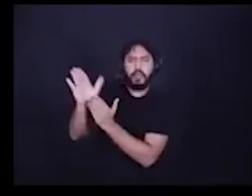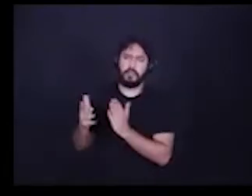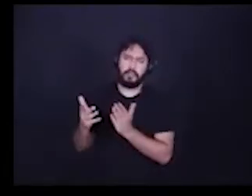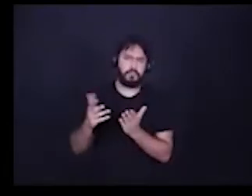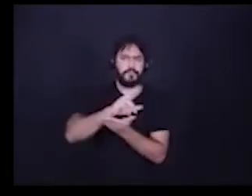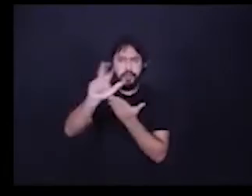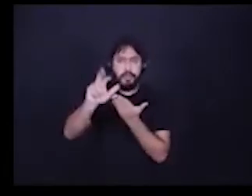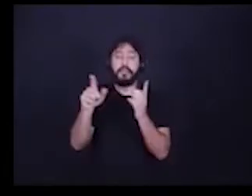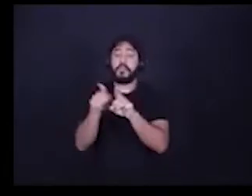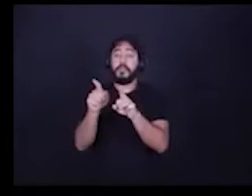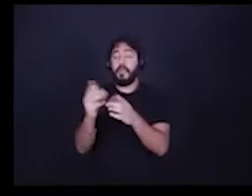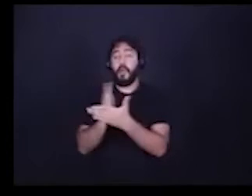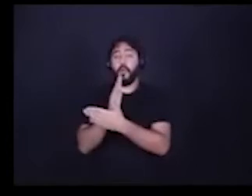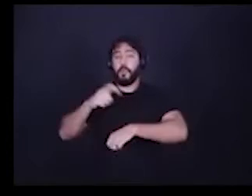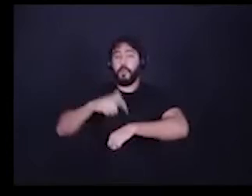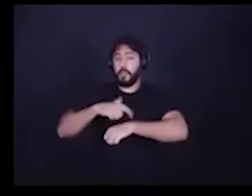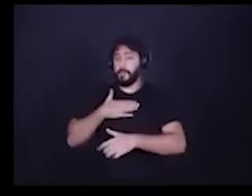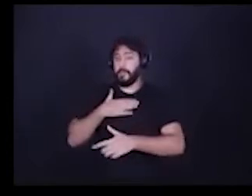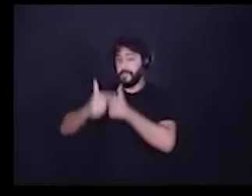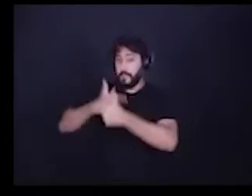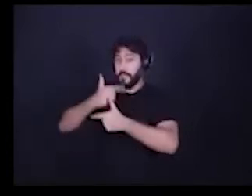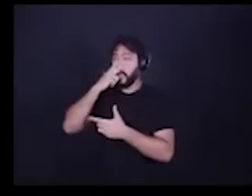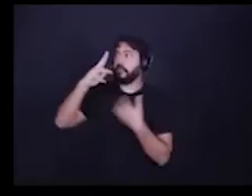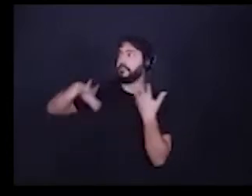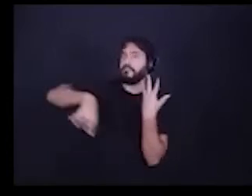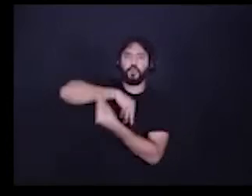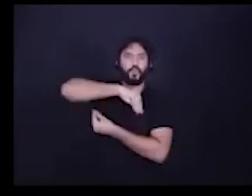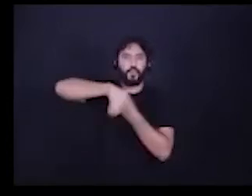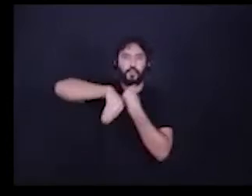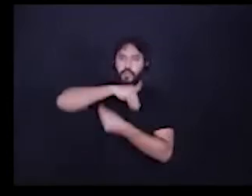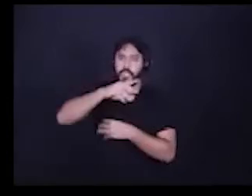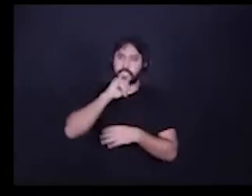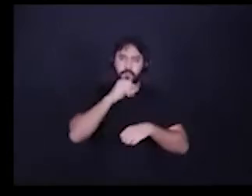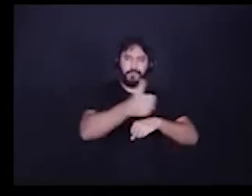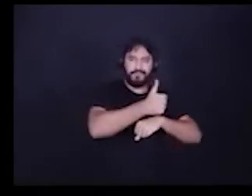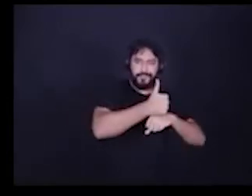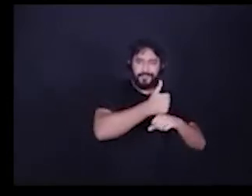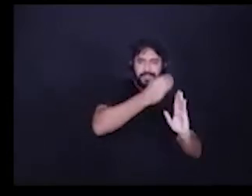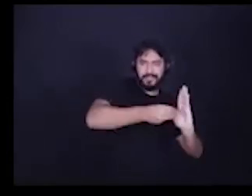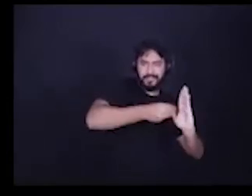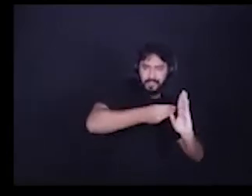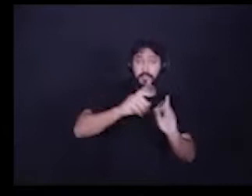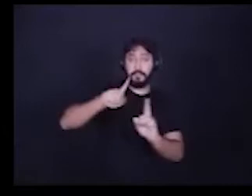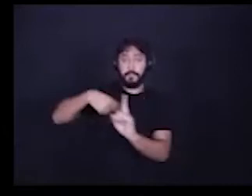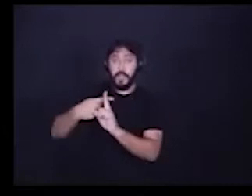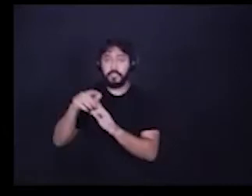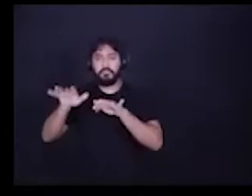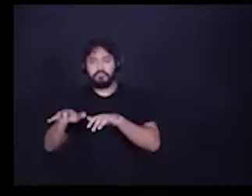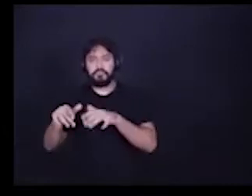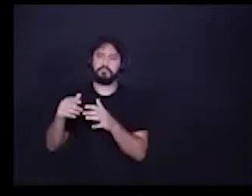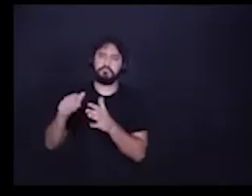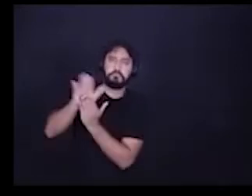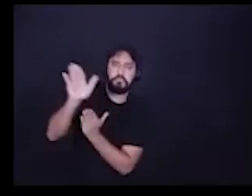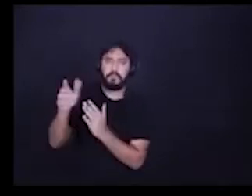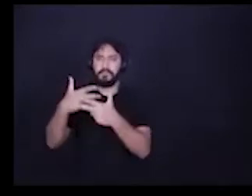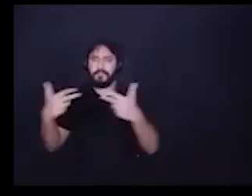em alguns momentos, se misturou com a minha atuação profissional como designer, em que curadores, instituições